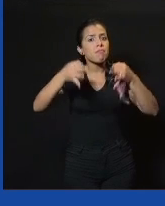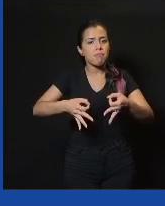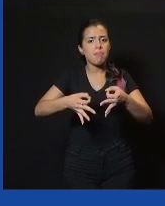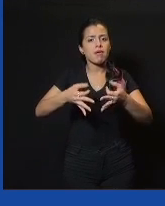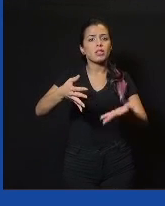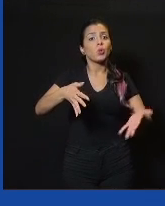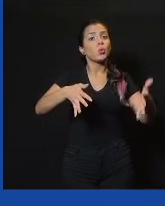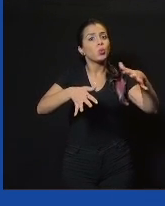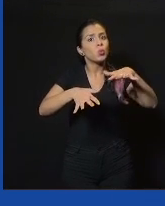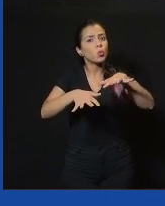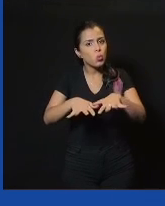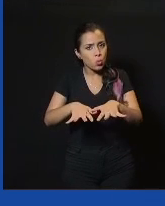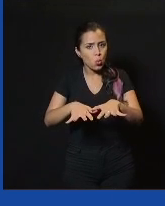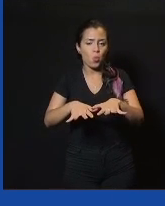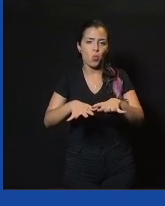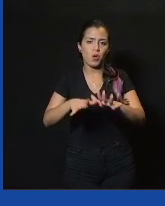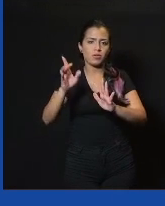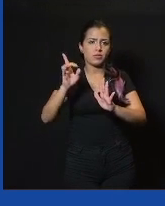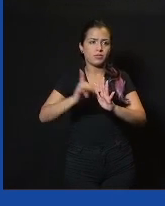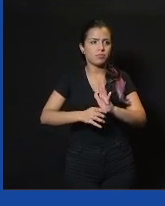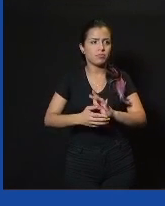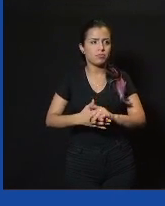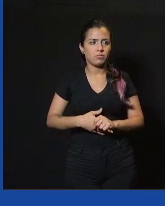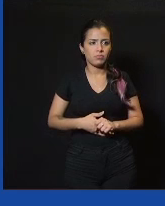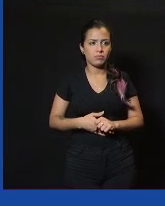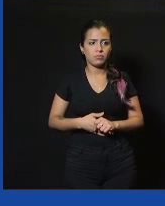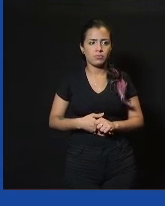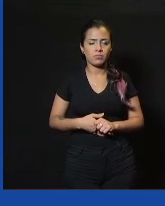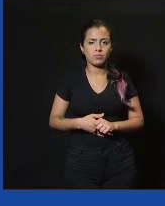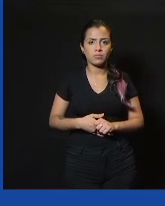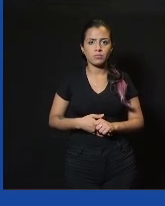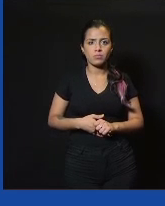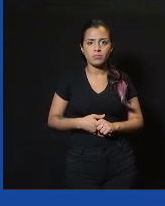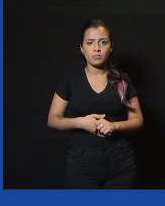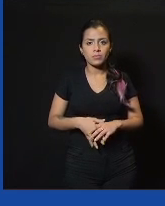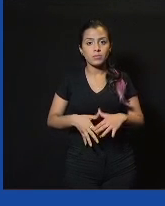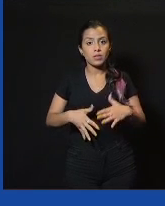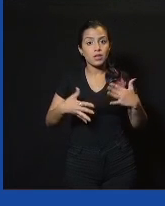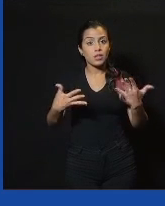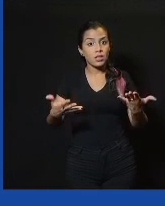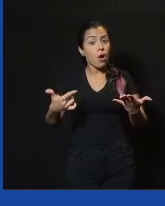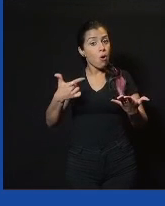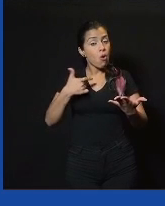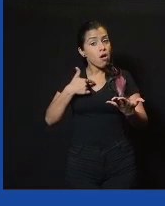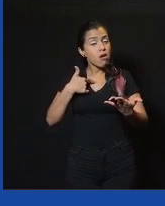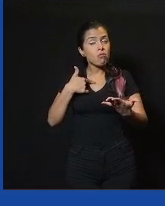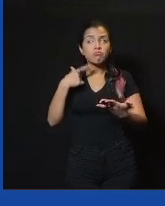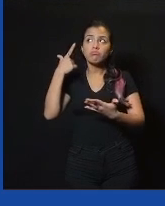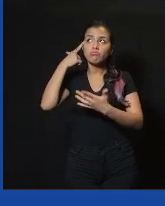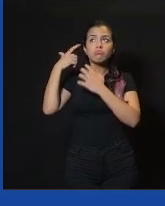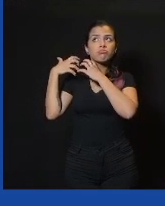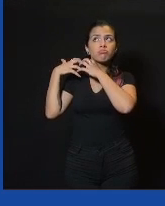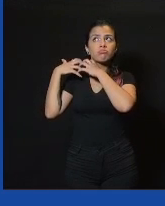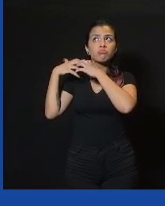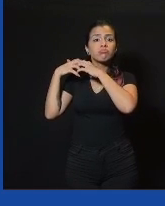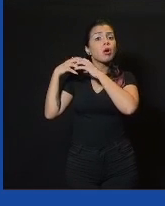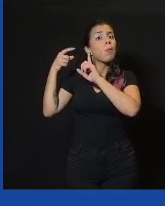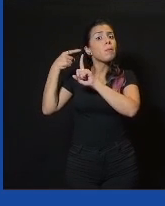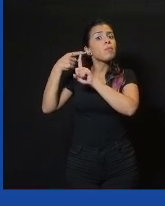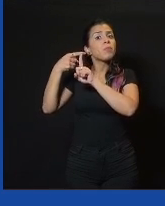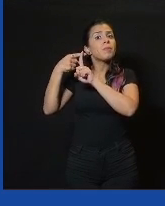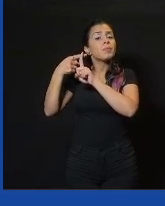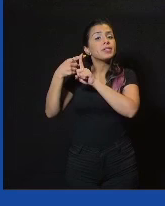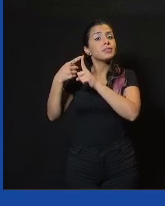inclua todos. Então, eu acabo otimista com um aprendizado que a favela